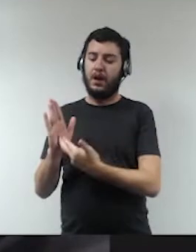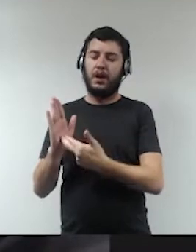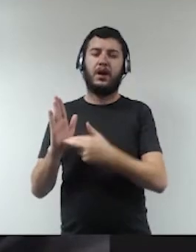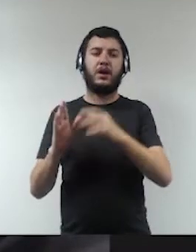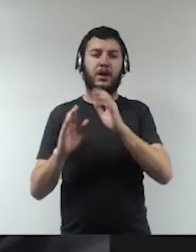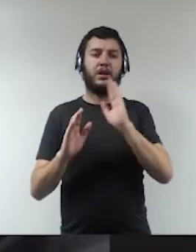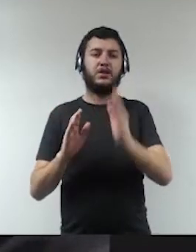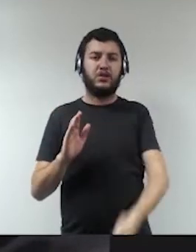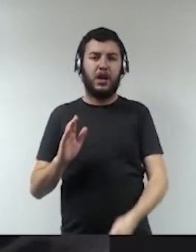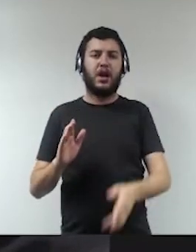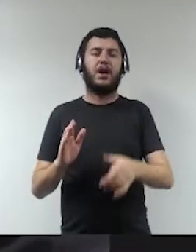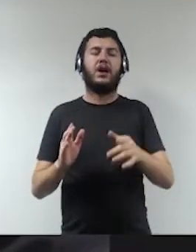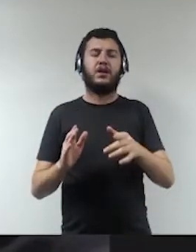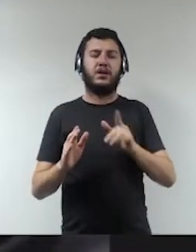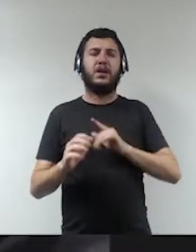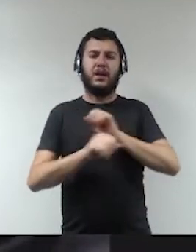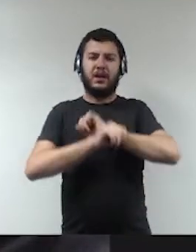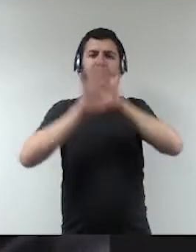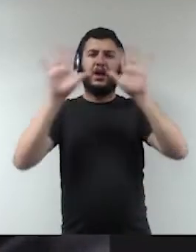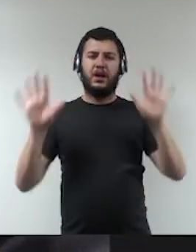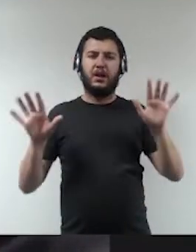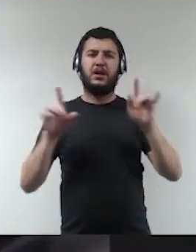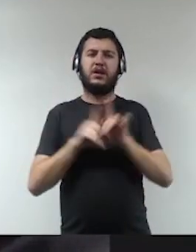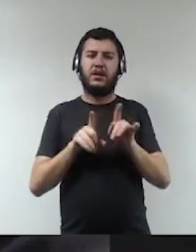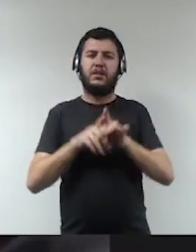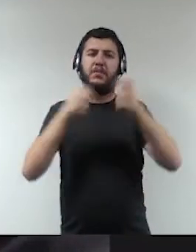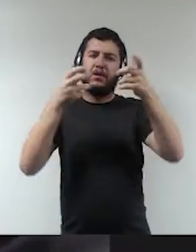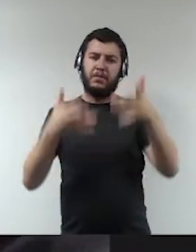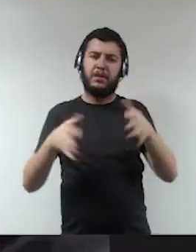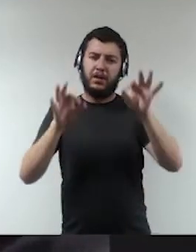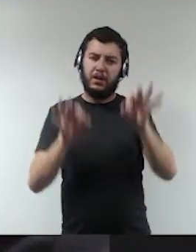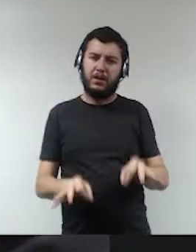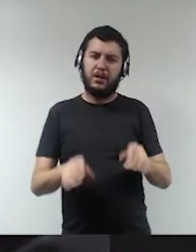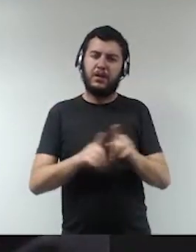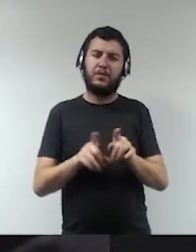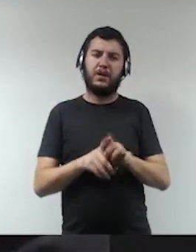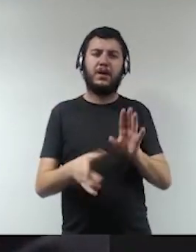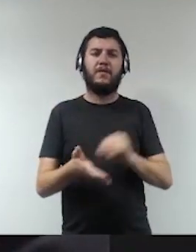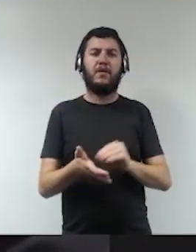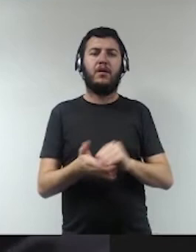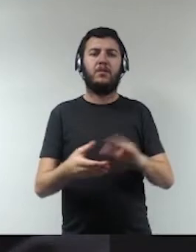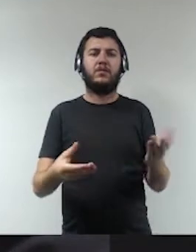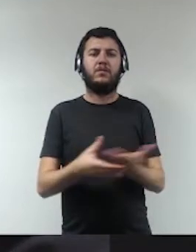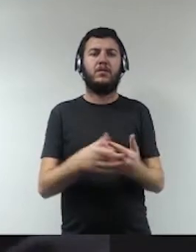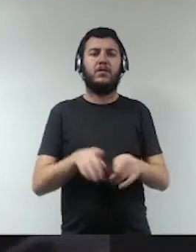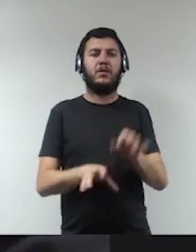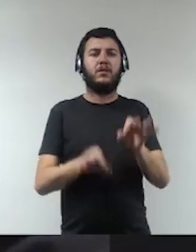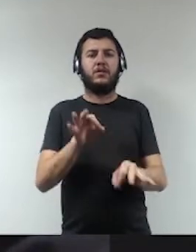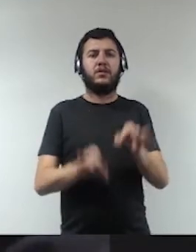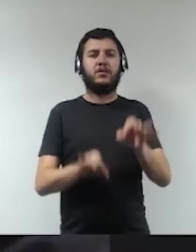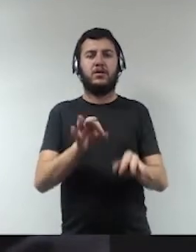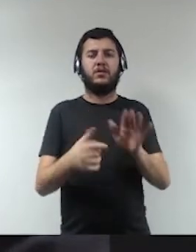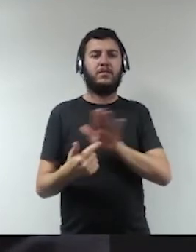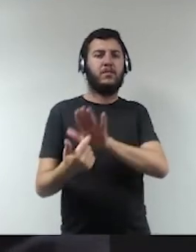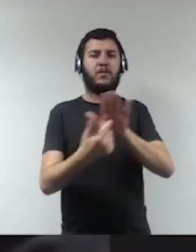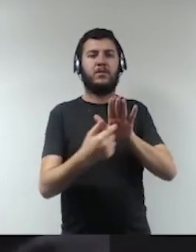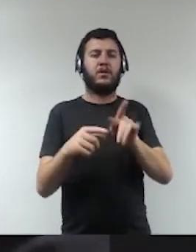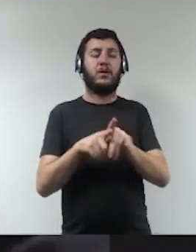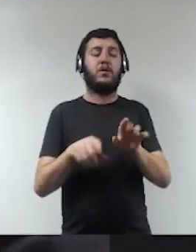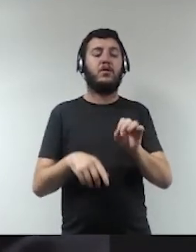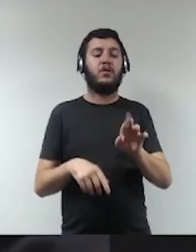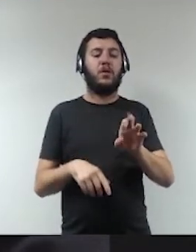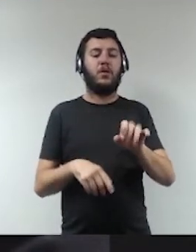clara e específica, e ante a falta de julgados que vinculem os órgãos jurisdicionais subordinados,